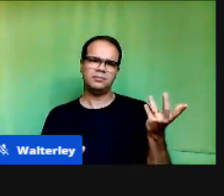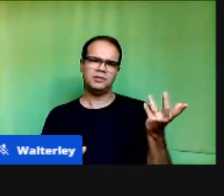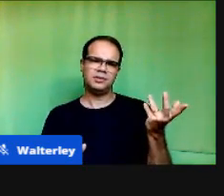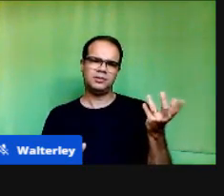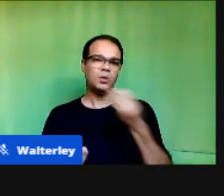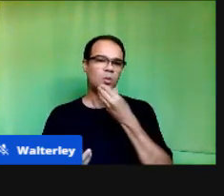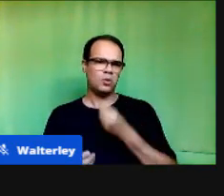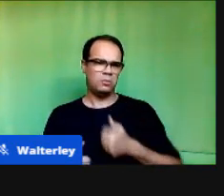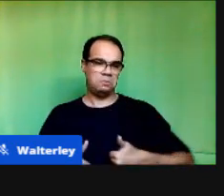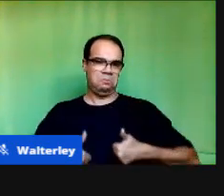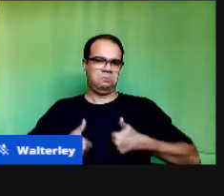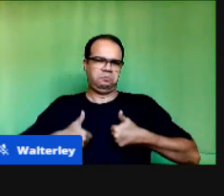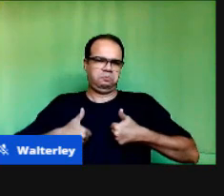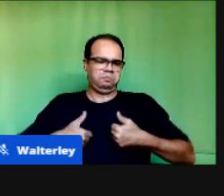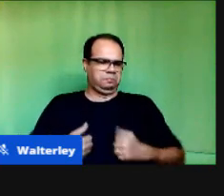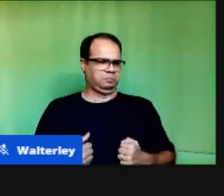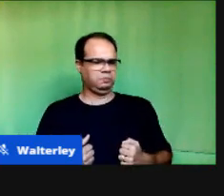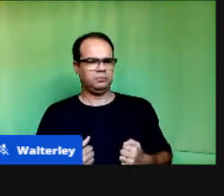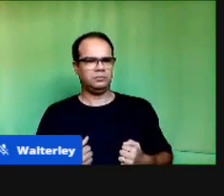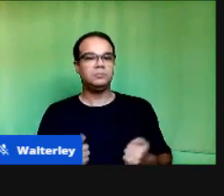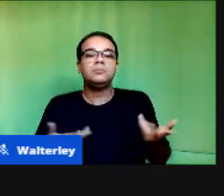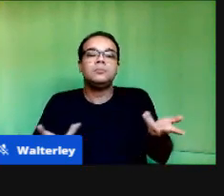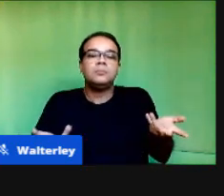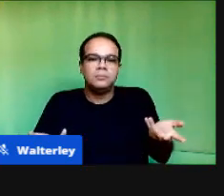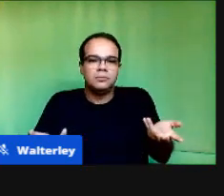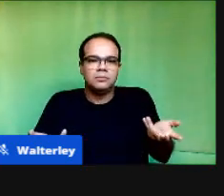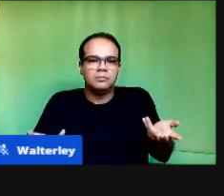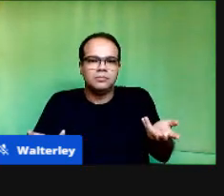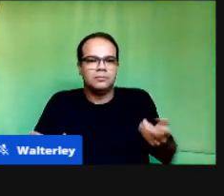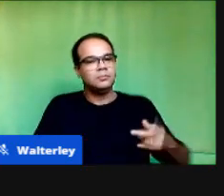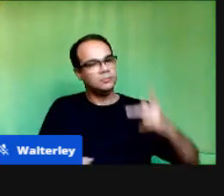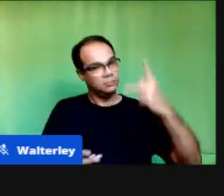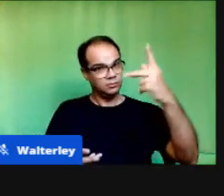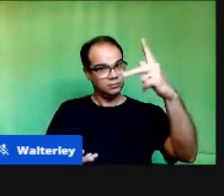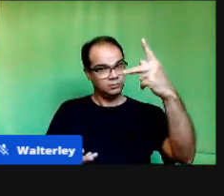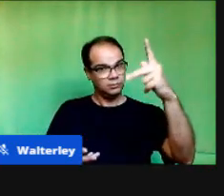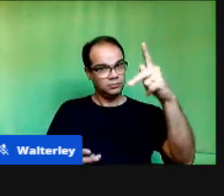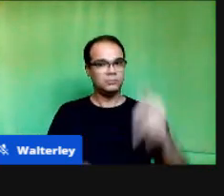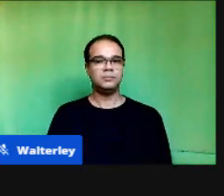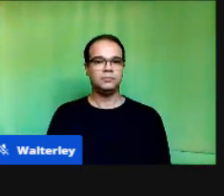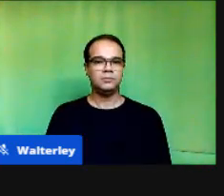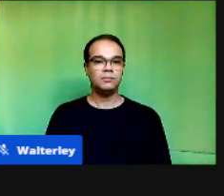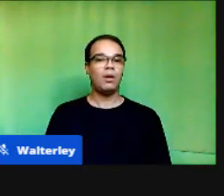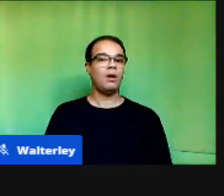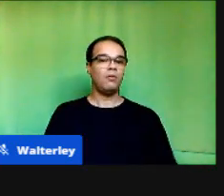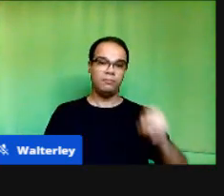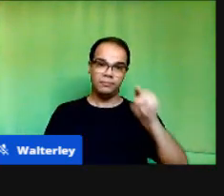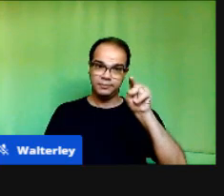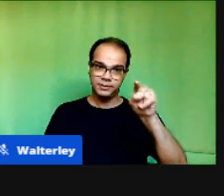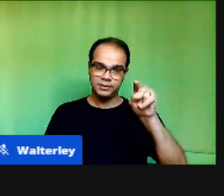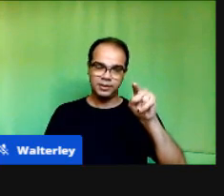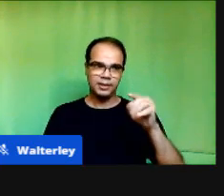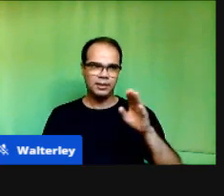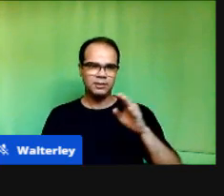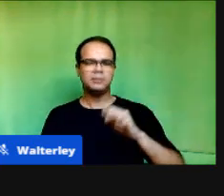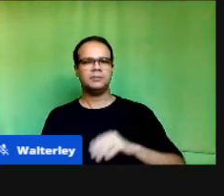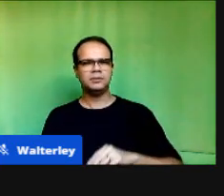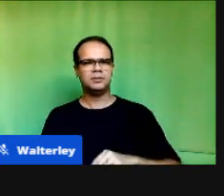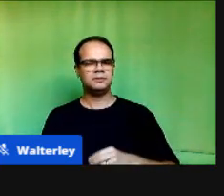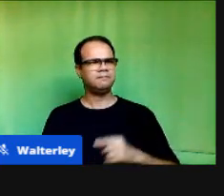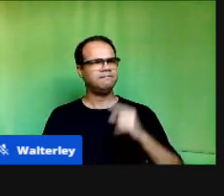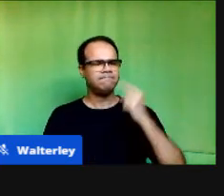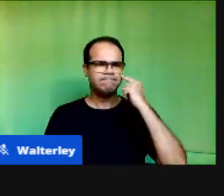você tem o seu propósito de vida. E ter propósito de vida é saber aonde eu quero ir. Ter um propósito de vida é